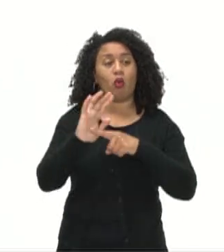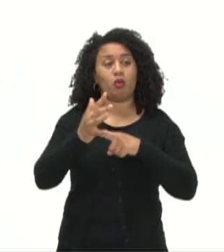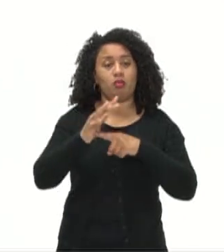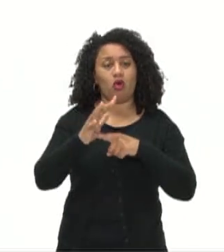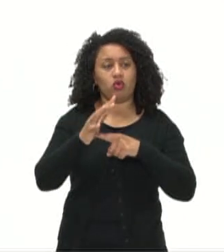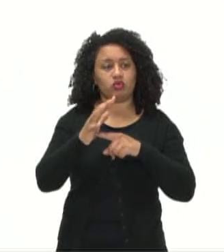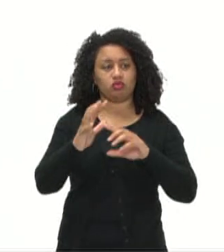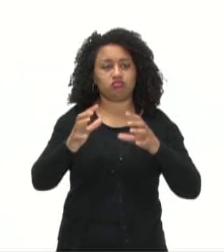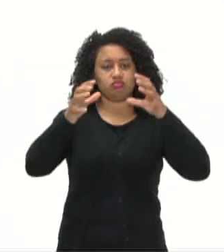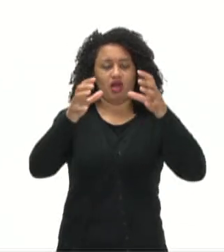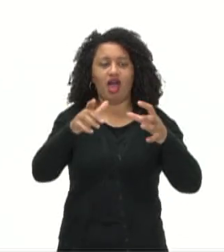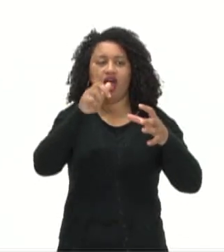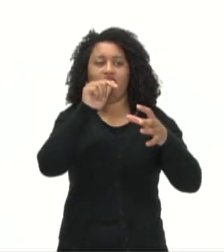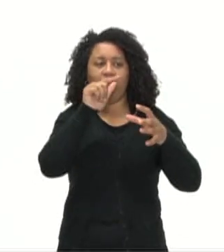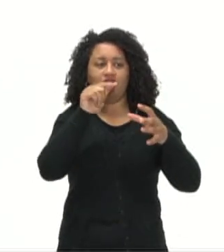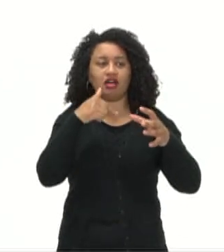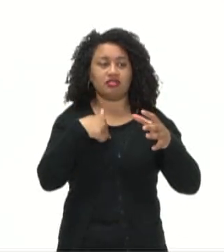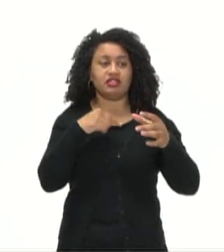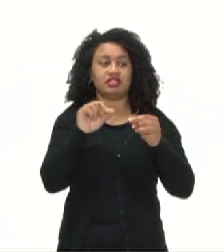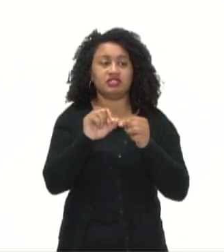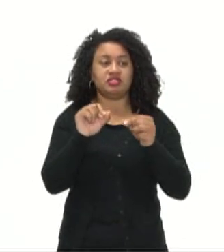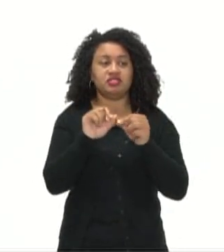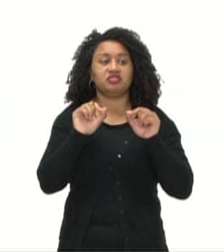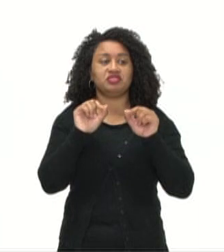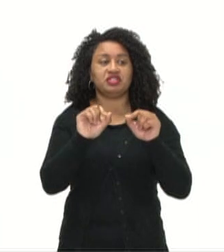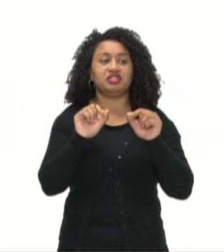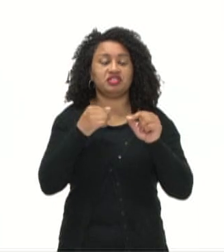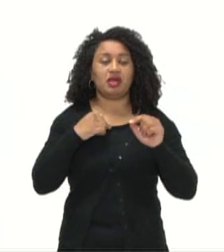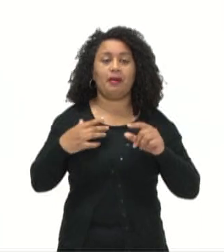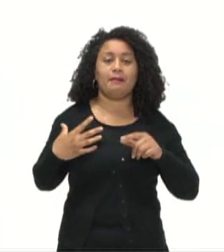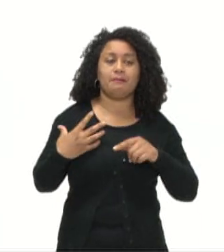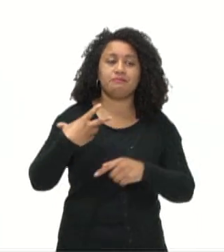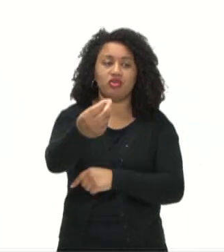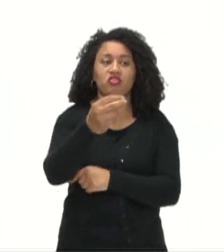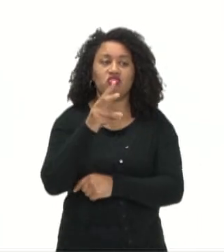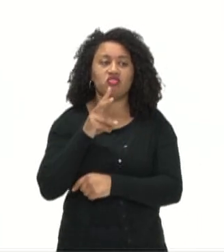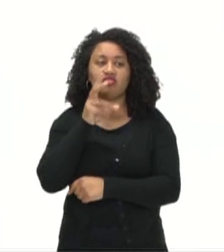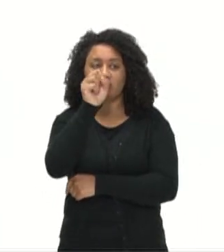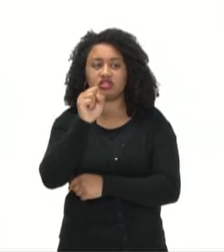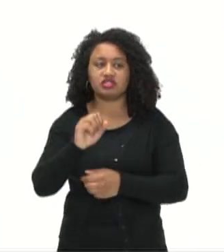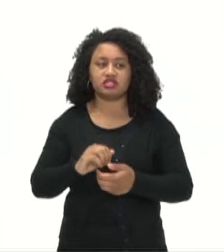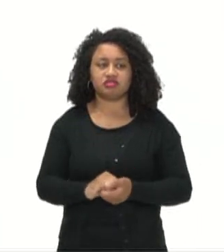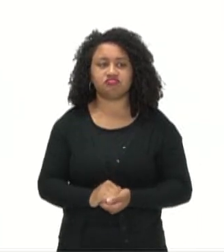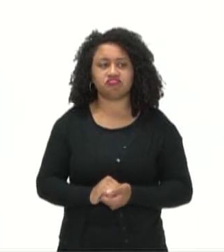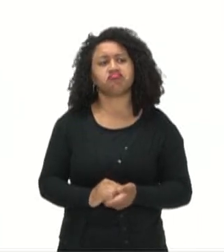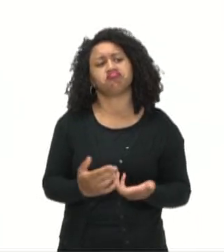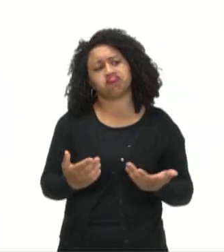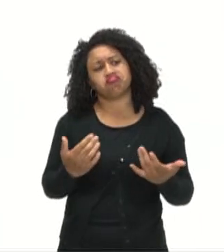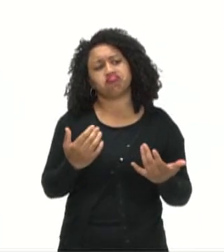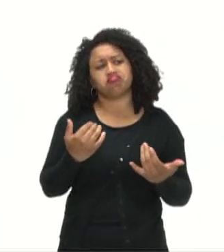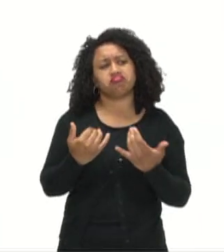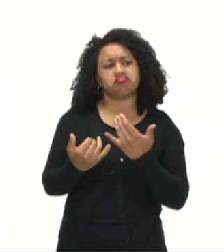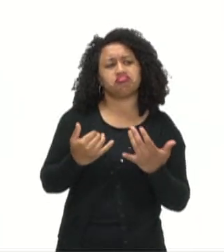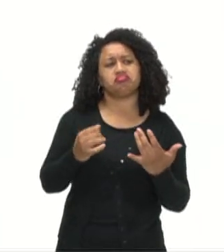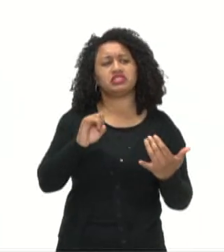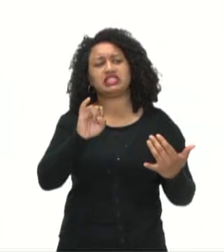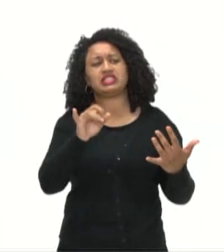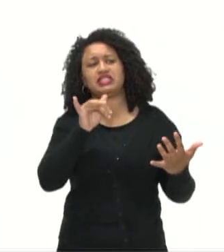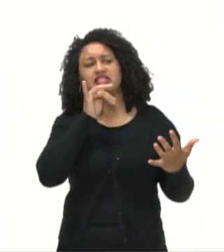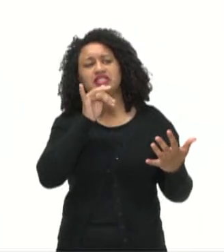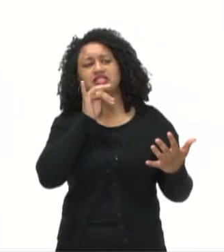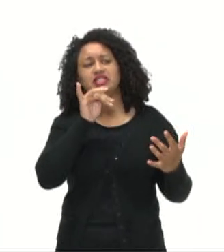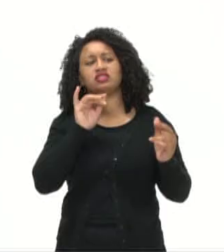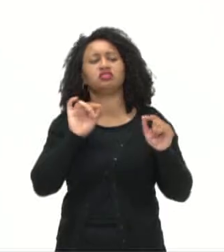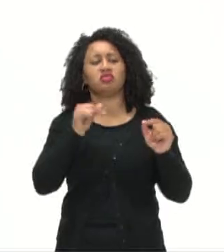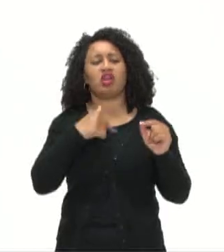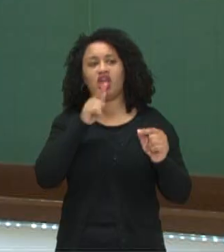com um balde com água e isso promoveu uma propulsão, certo? Como se ele tivesse, por exemplo,